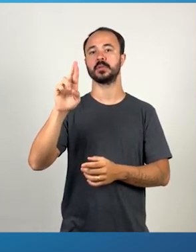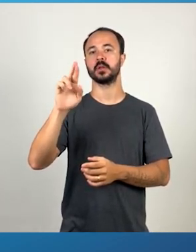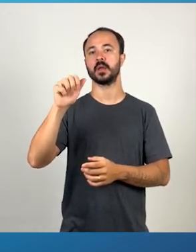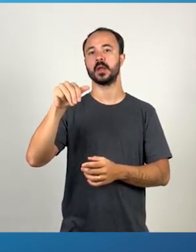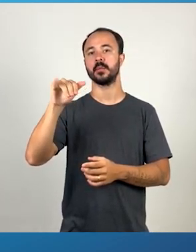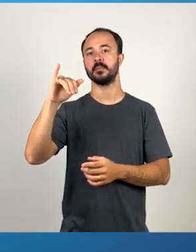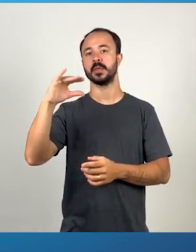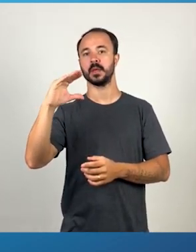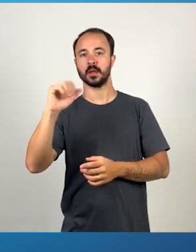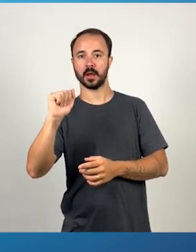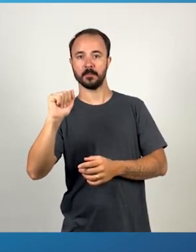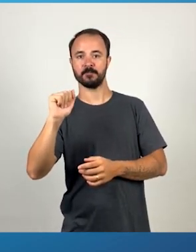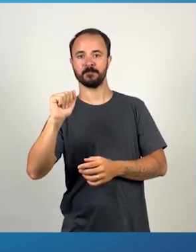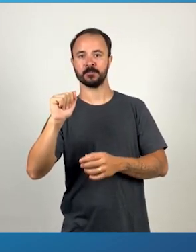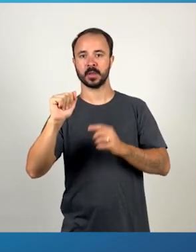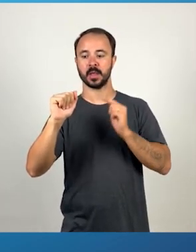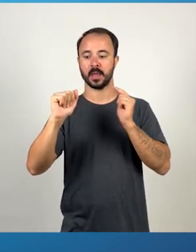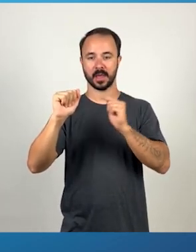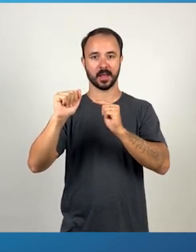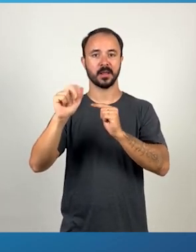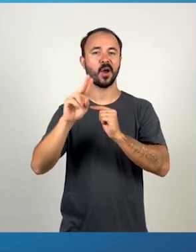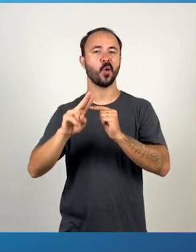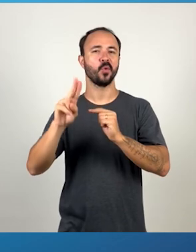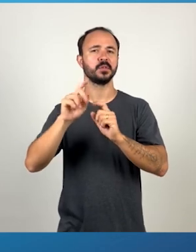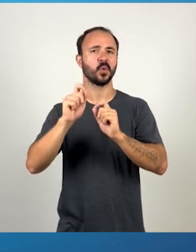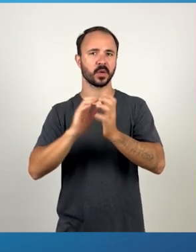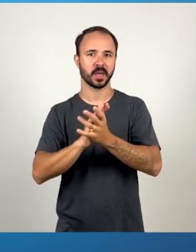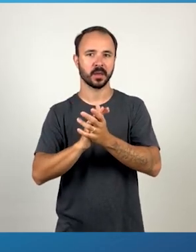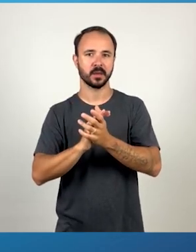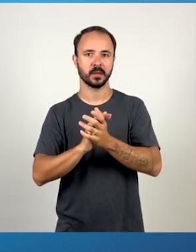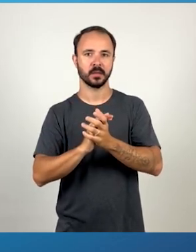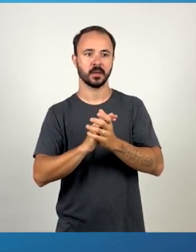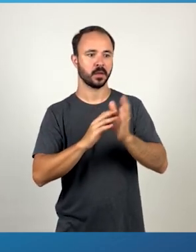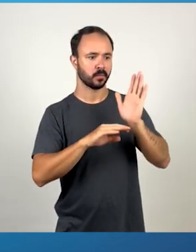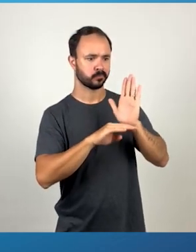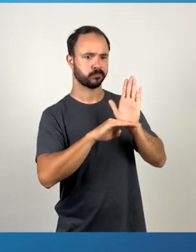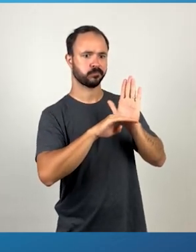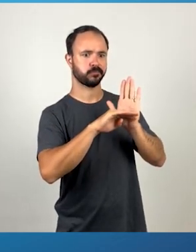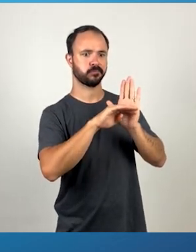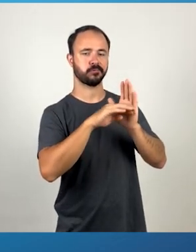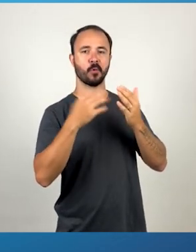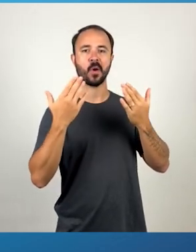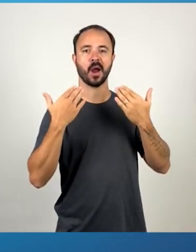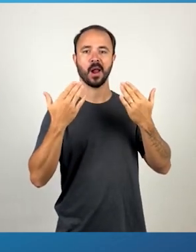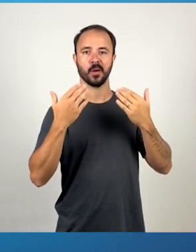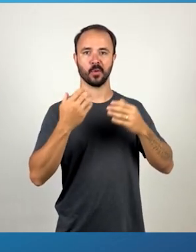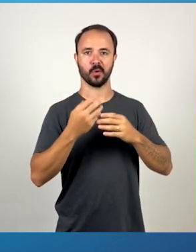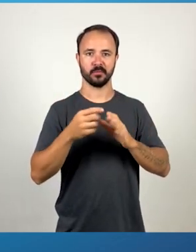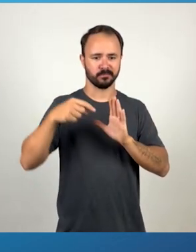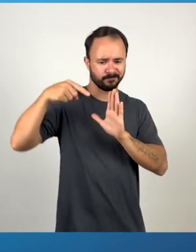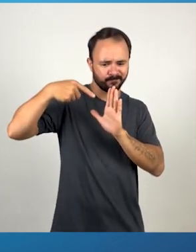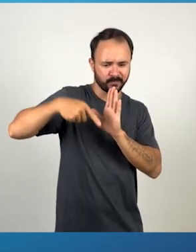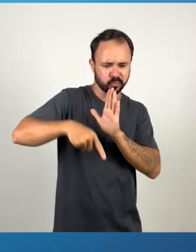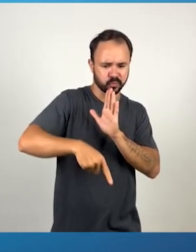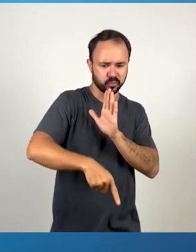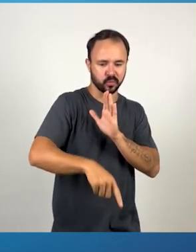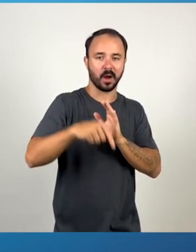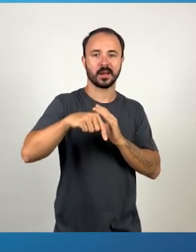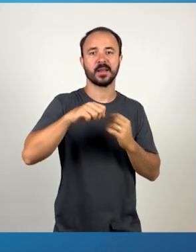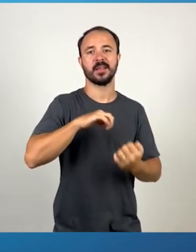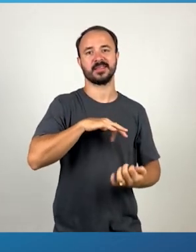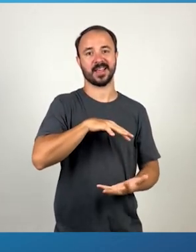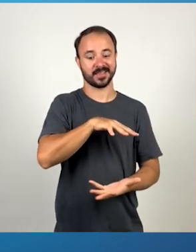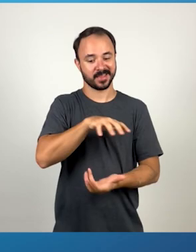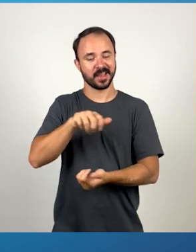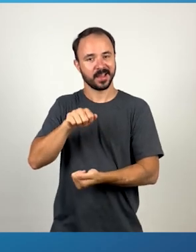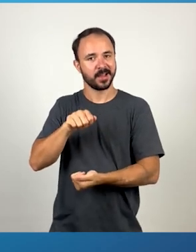calor proveniente do interior da Terra. E essa energia é usada diretamente devido ao aproveitamento do calor do